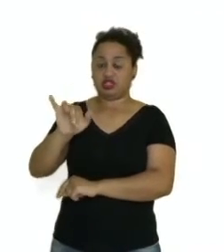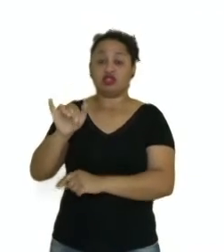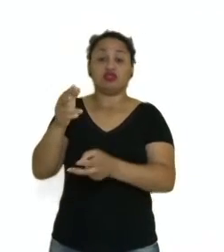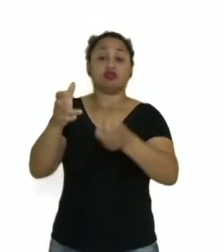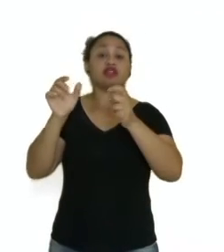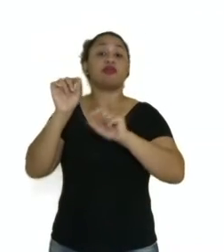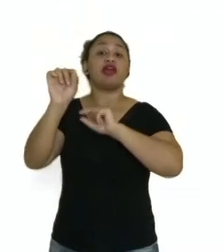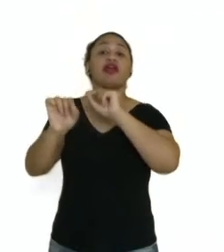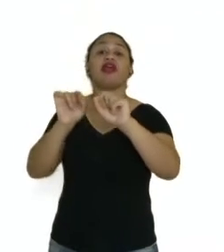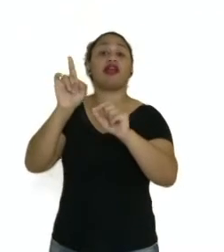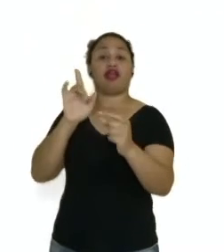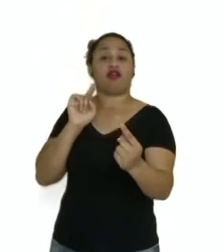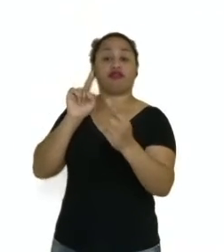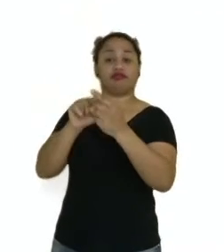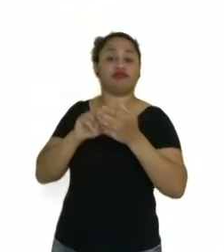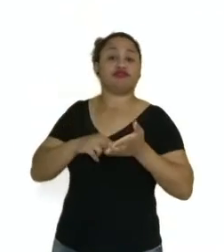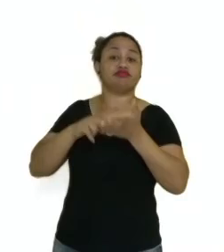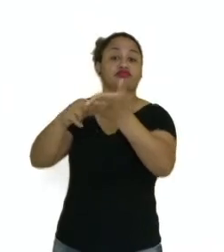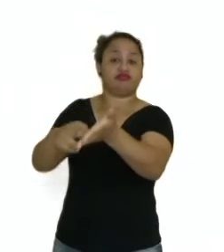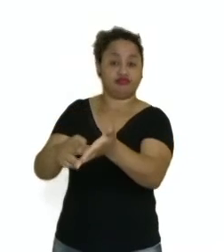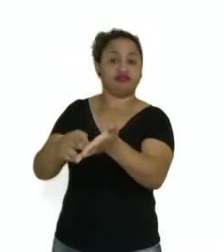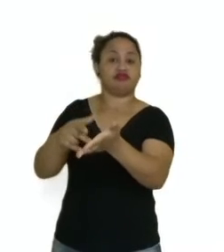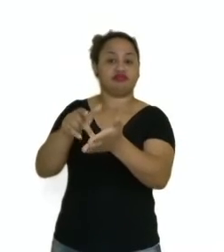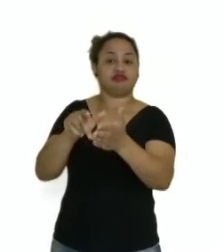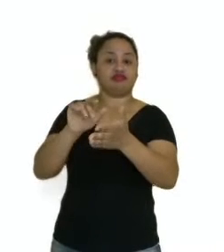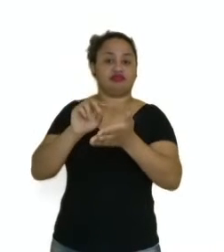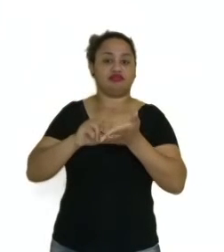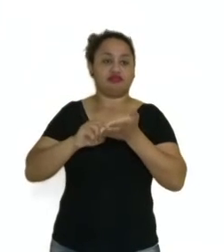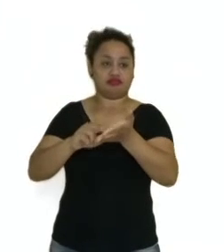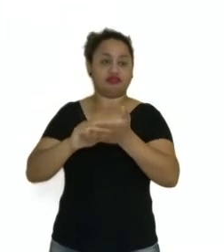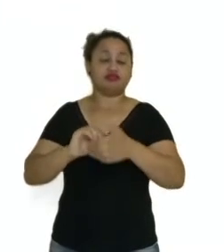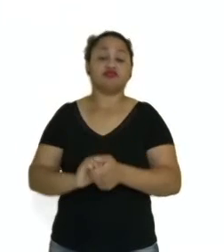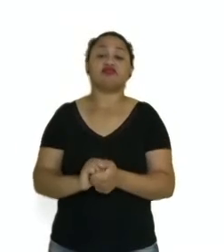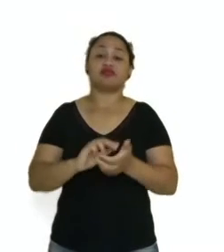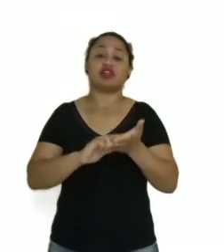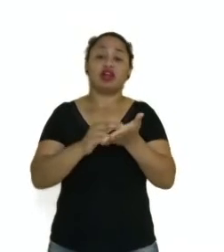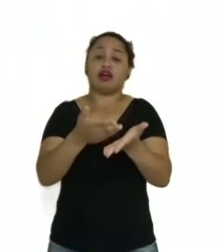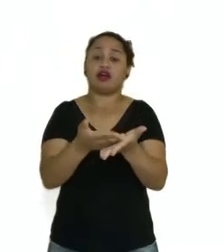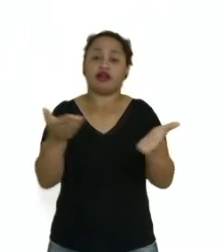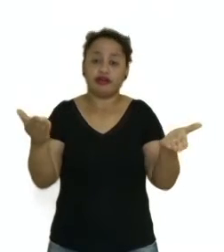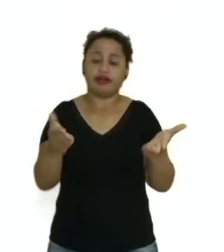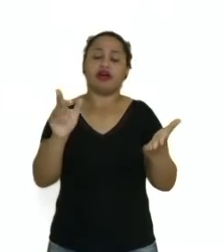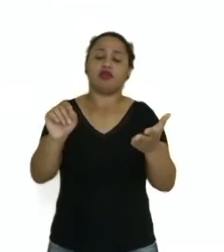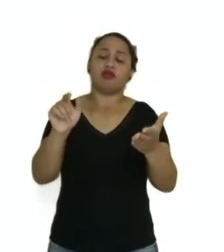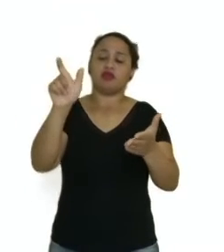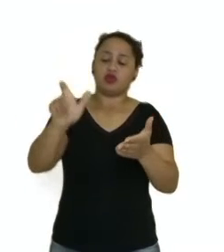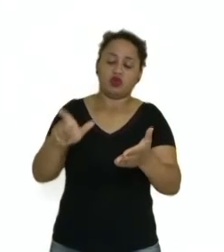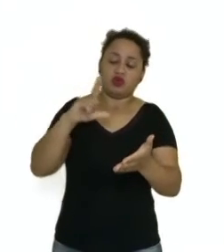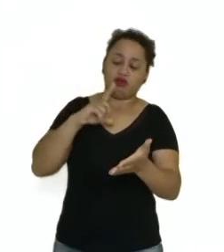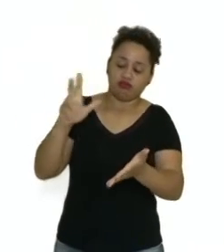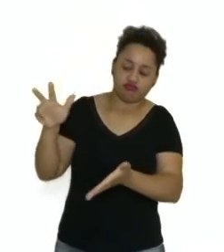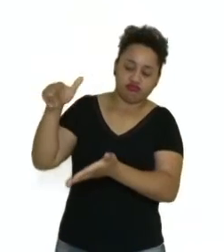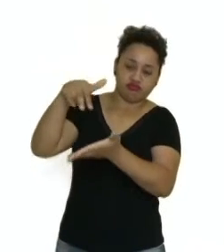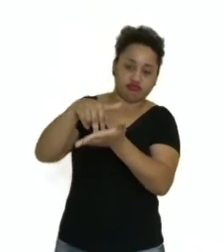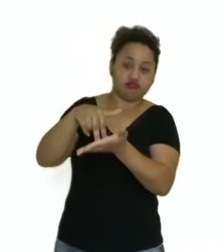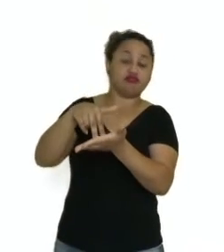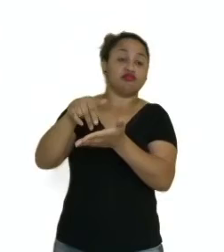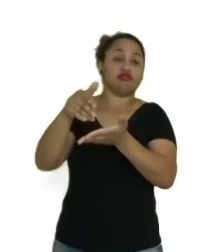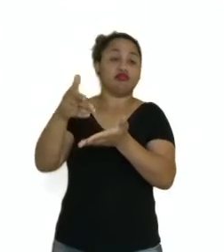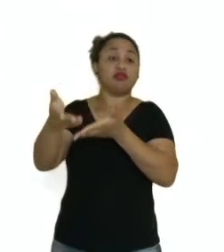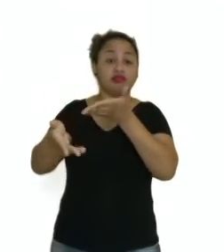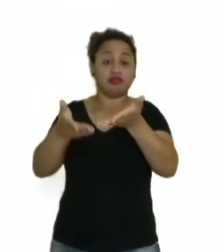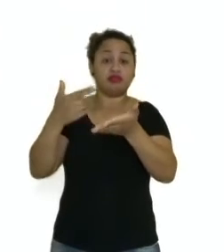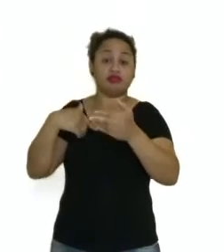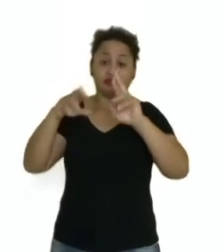do destinatário. Então, na carta aberta, por se tratar de alguém cujo cargo ocupado requer um tratamento mais